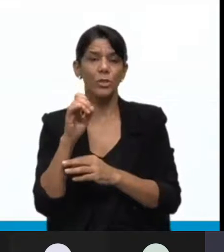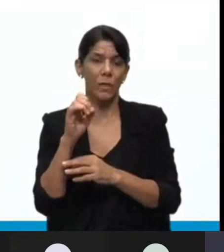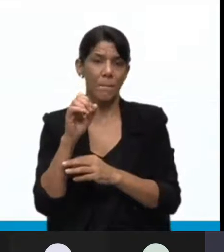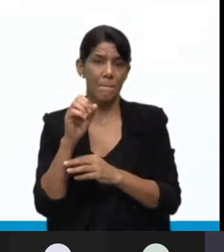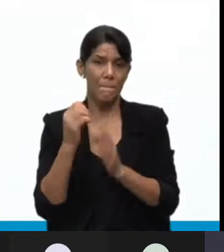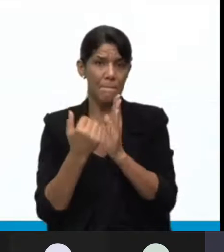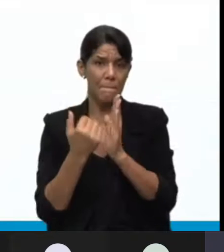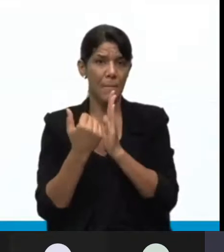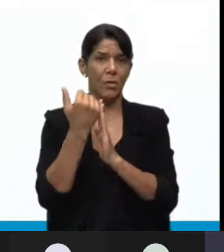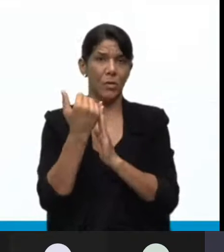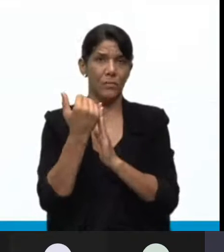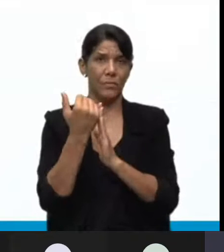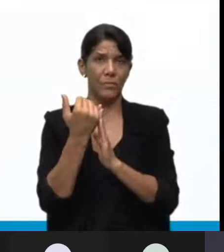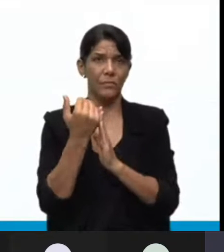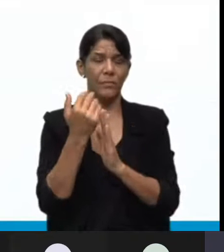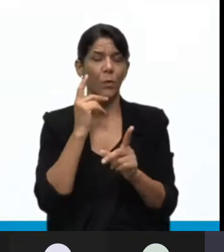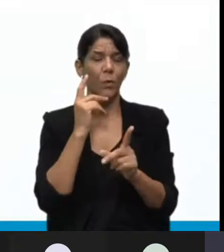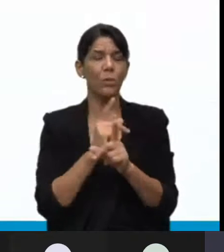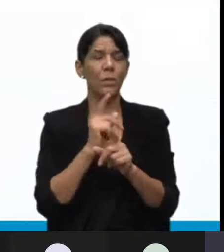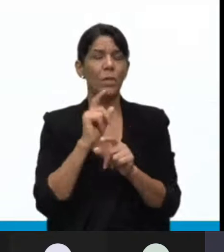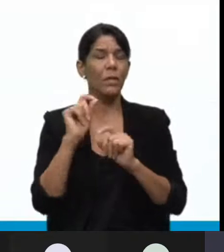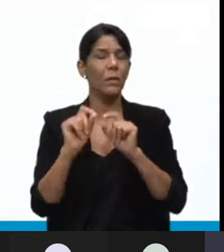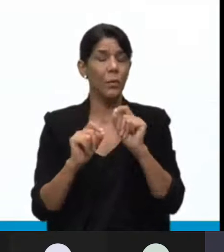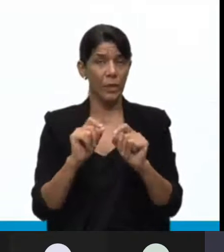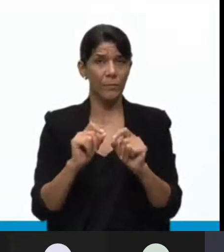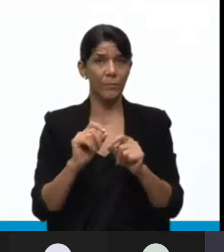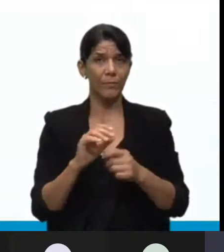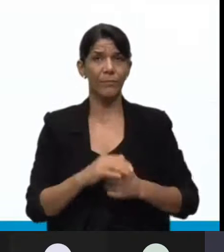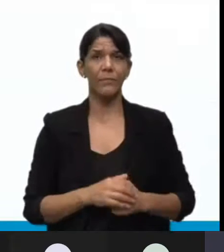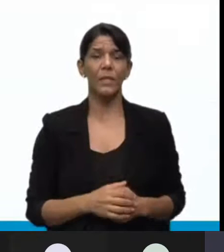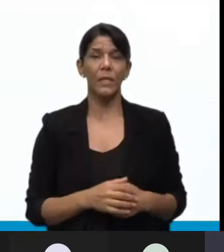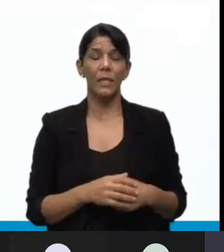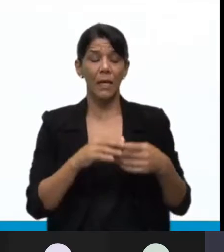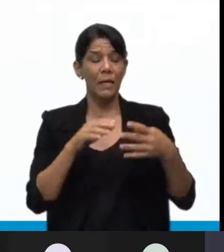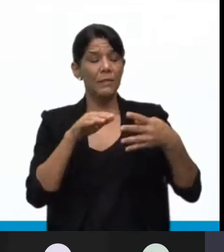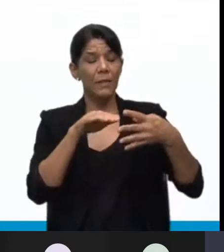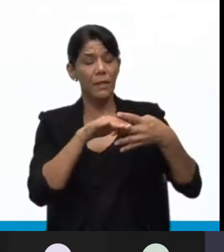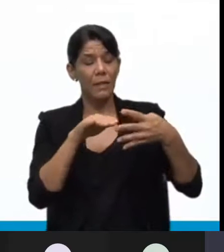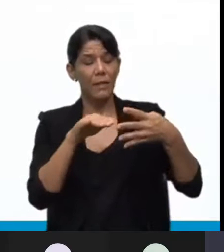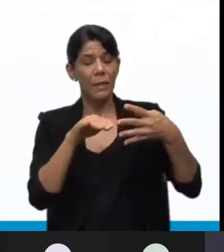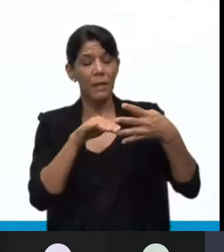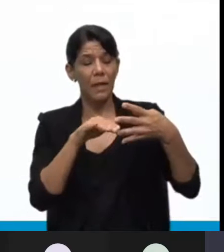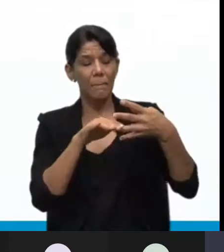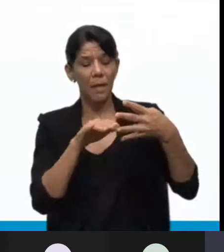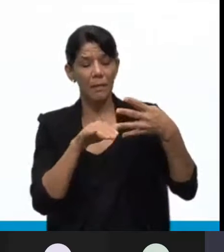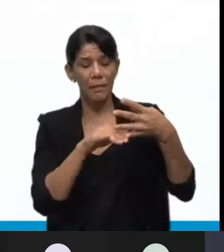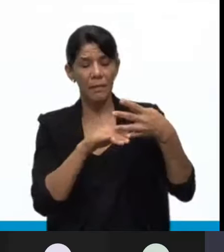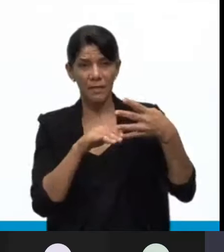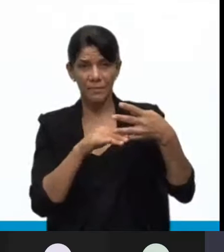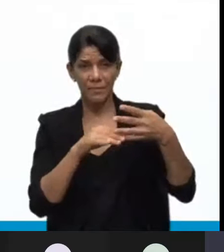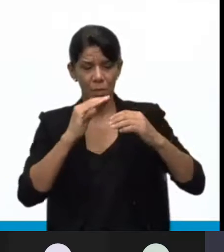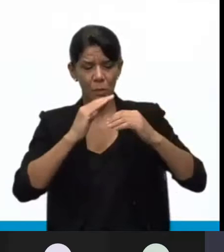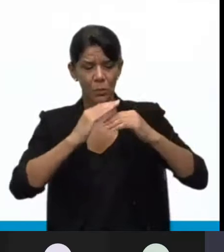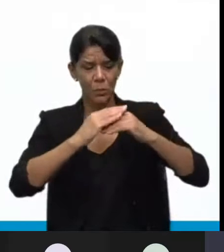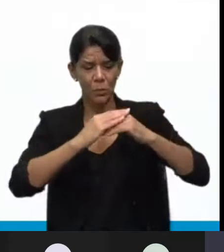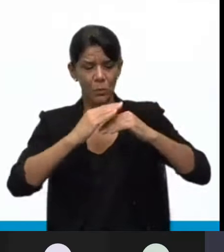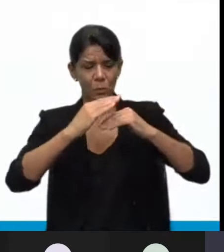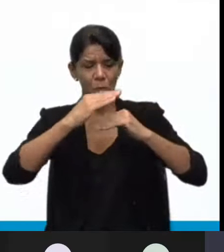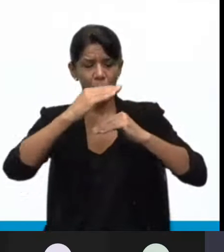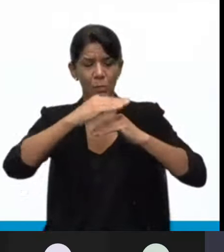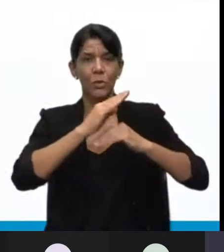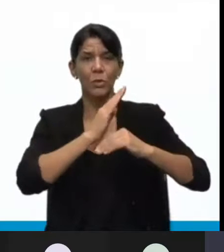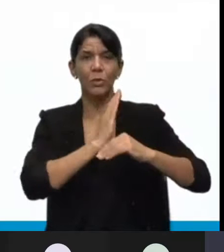Então, o que vai ser identificado aqui nessa lâmina de coração? As camadas da parede do coração. Então, o